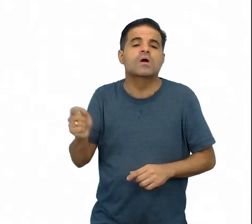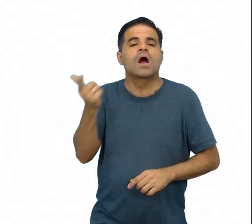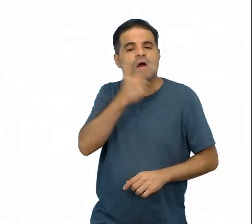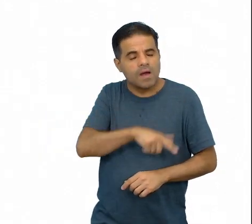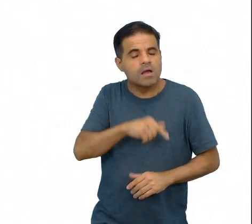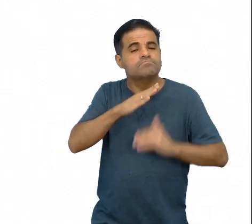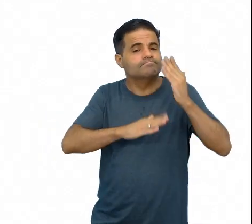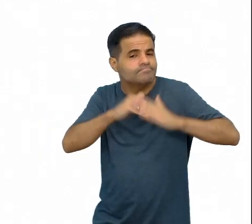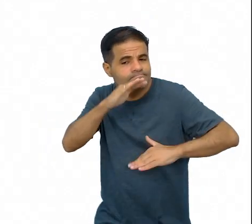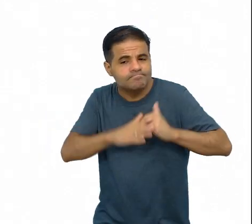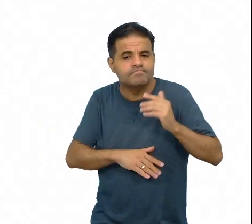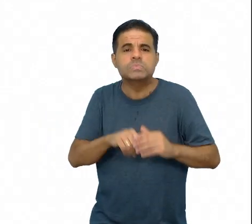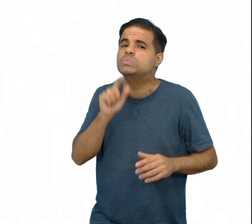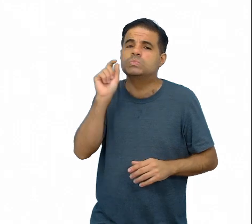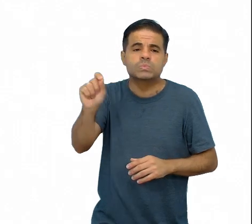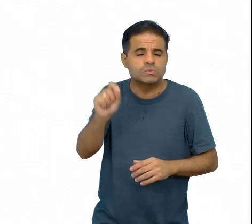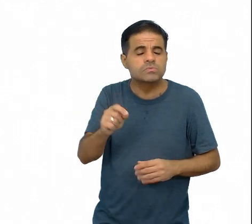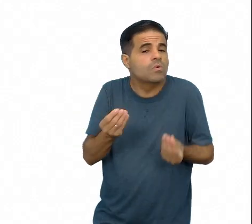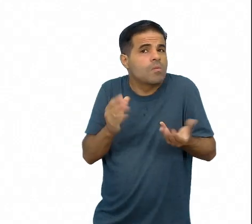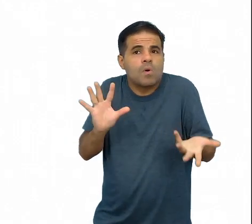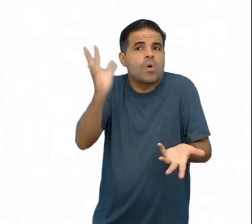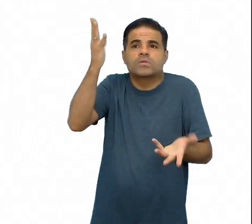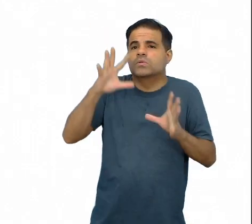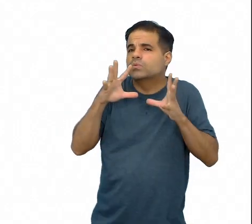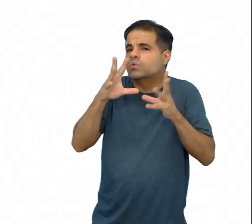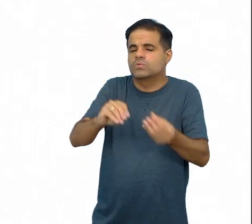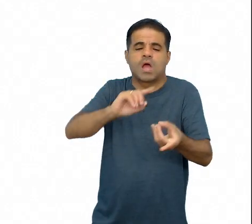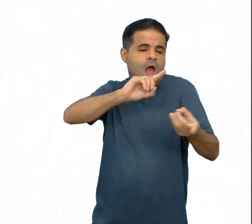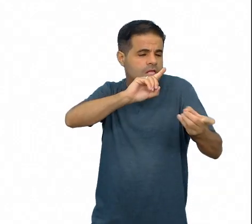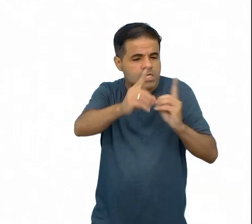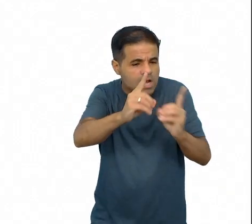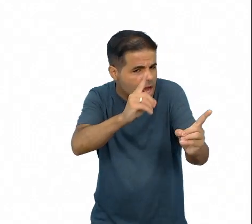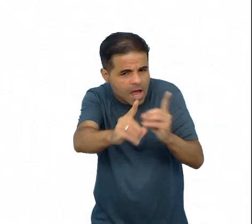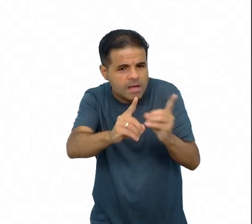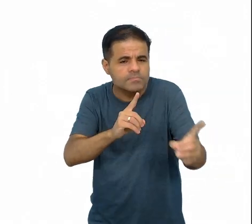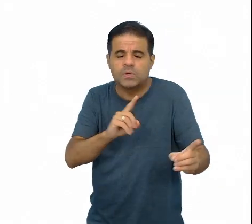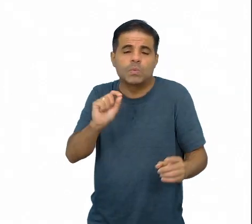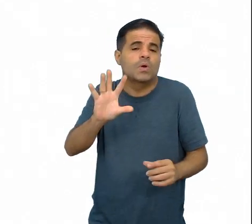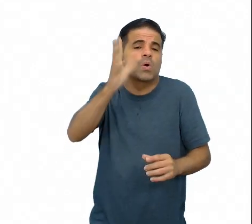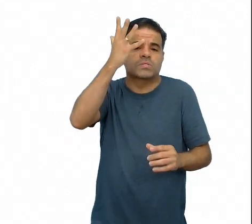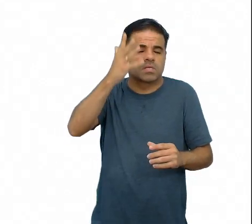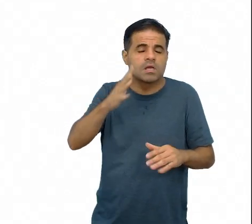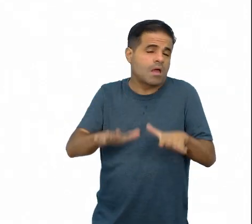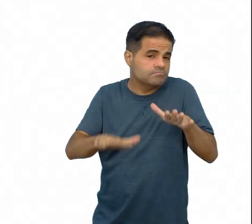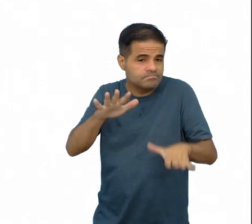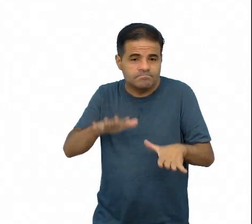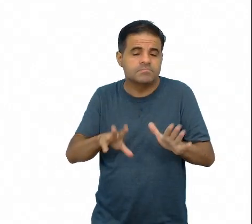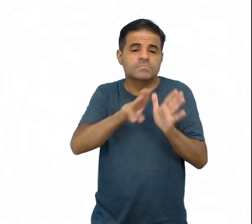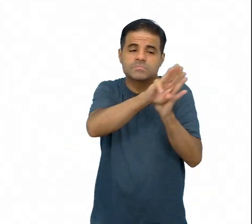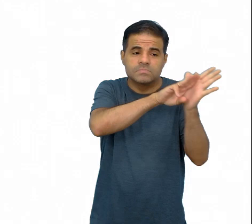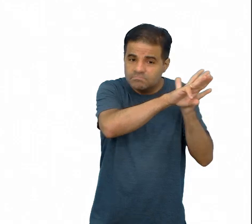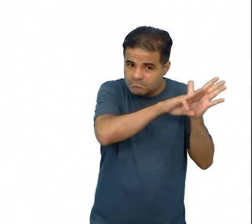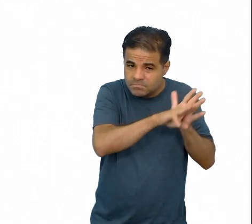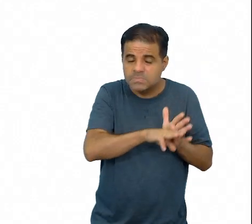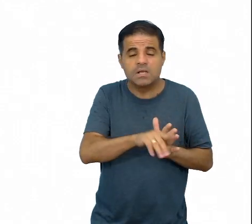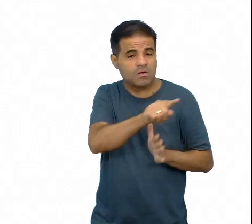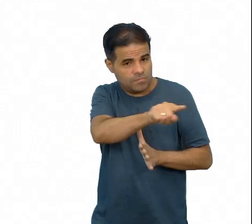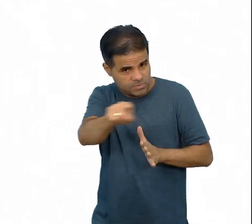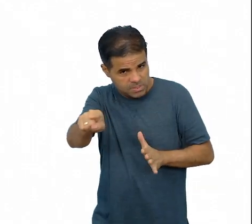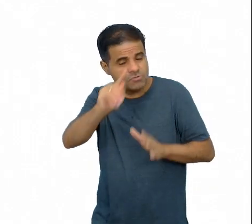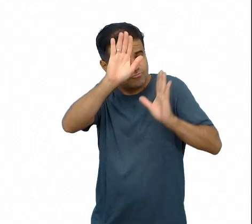conseguiram realizar, e como aconteceu toda essa dinâmica aí, de repente nessa metodologia que